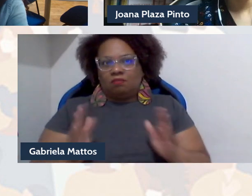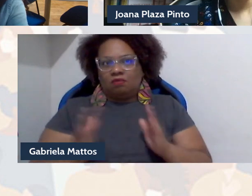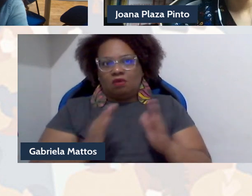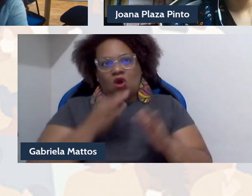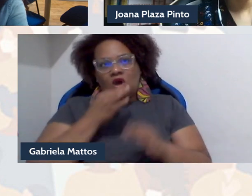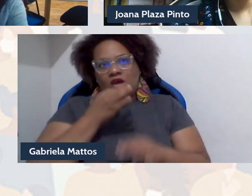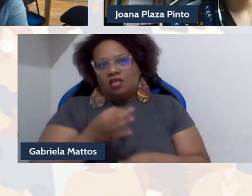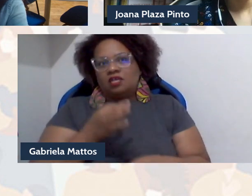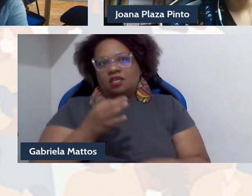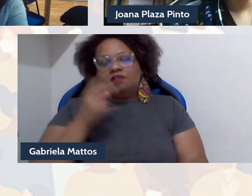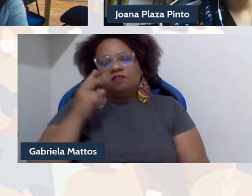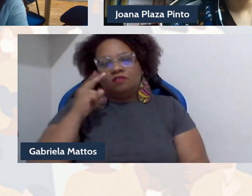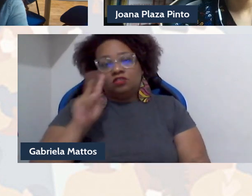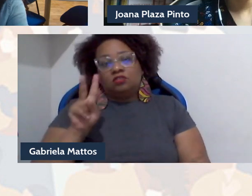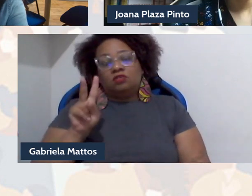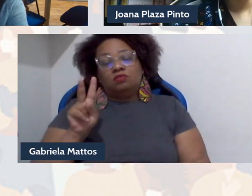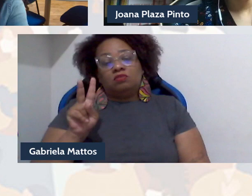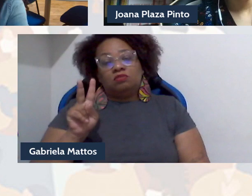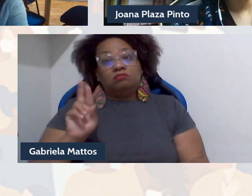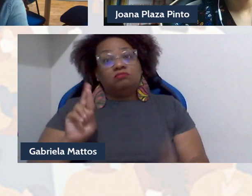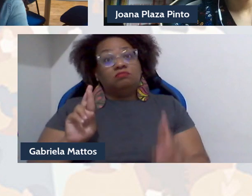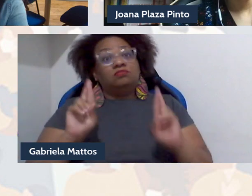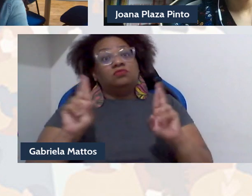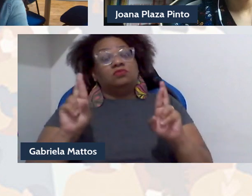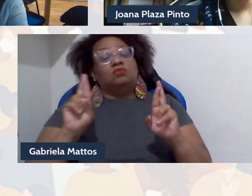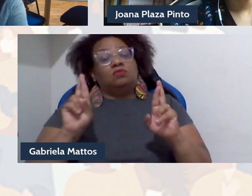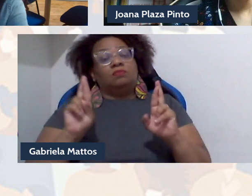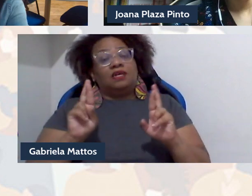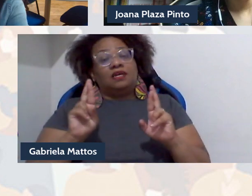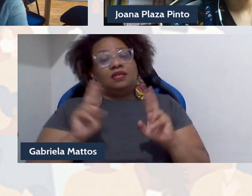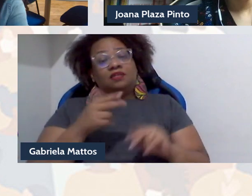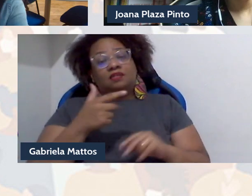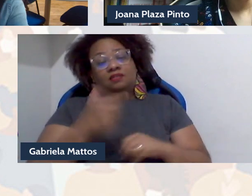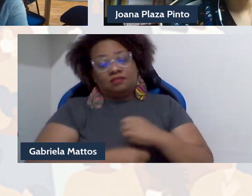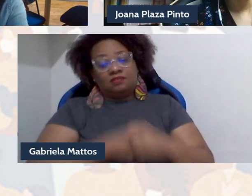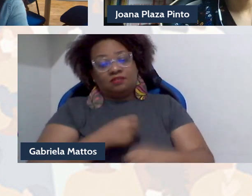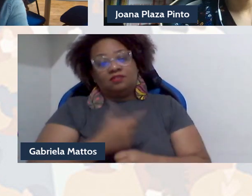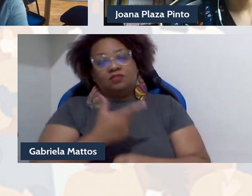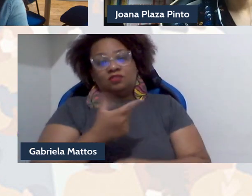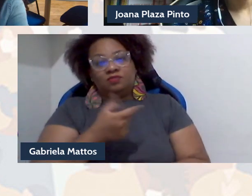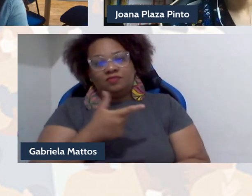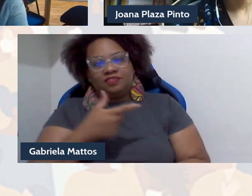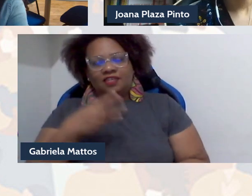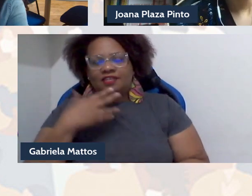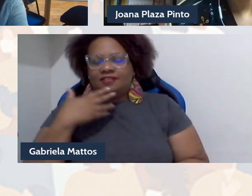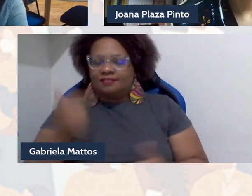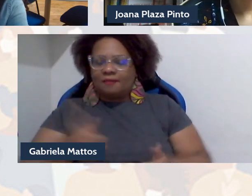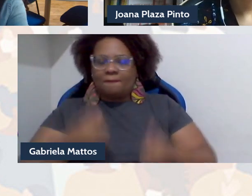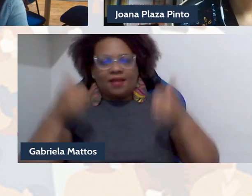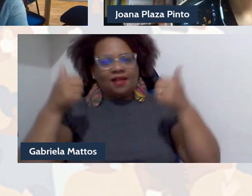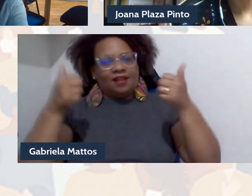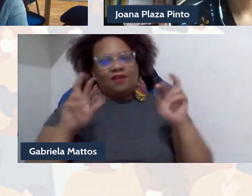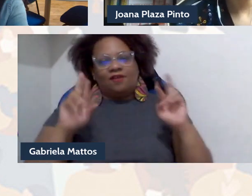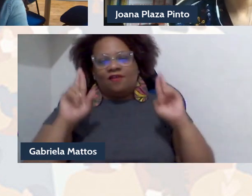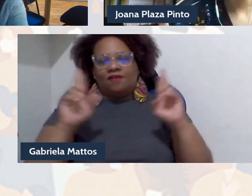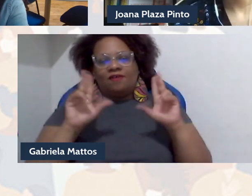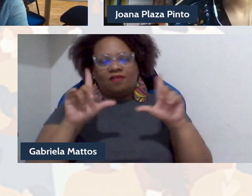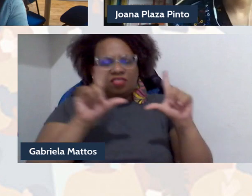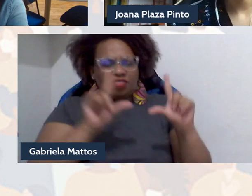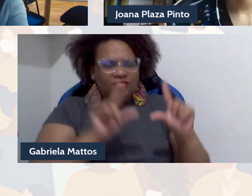e eu espero realmente que 2023 seja melhor, que a gente esteja bem mais distante da pandemia